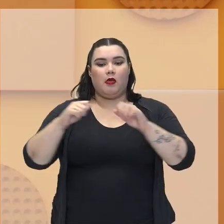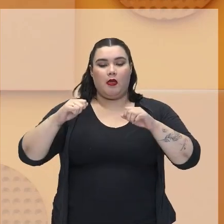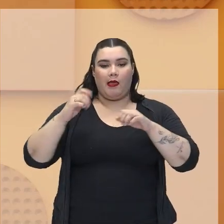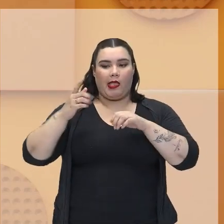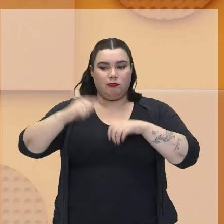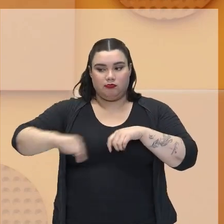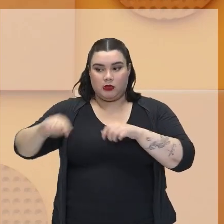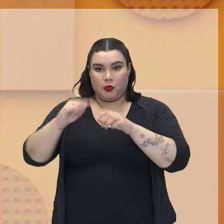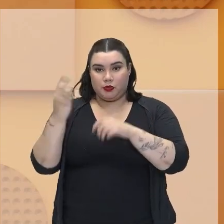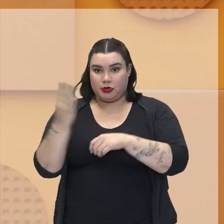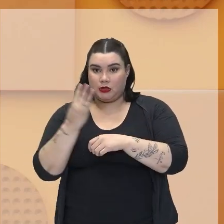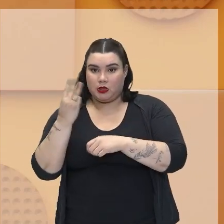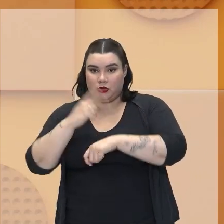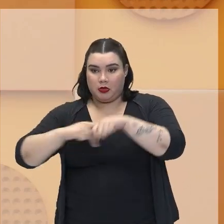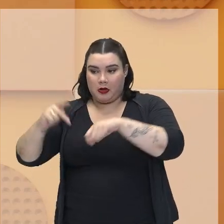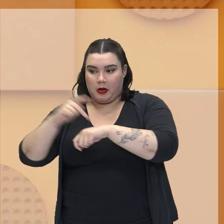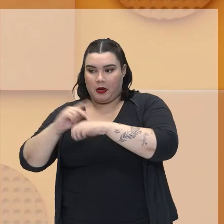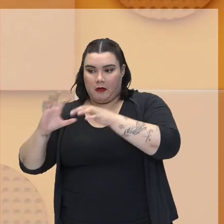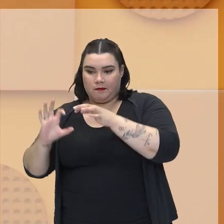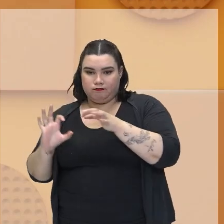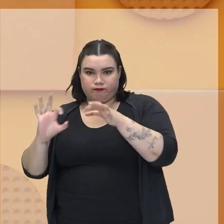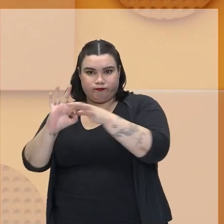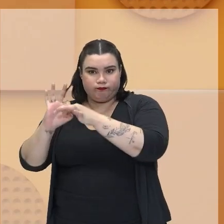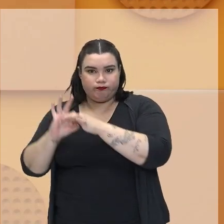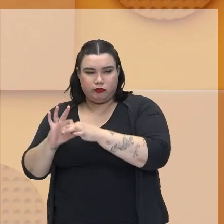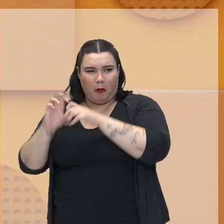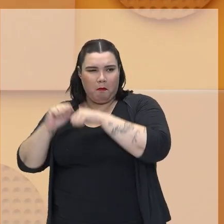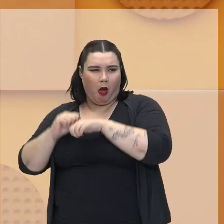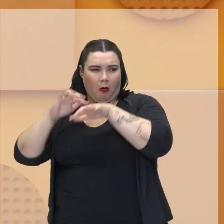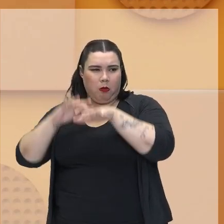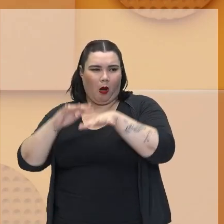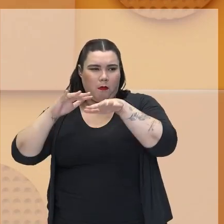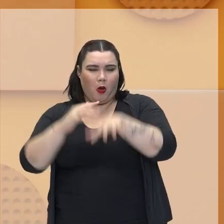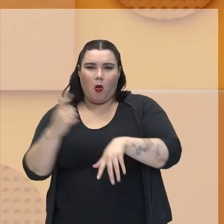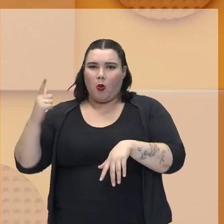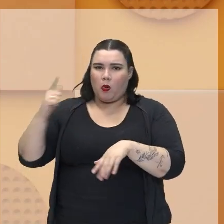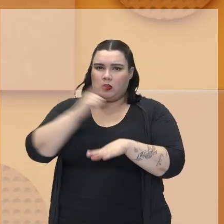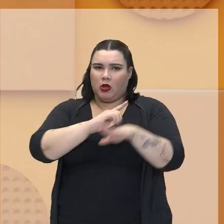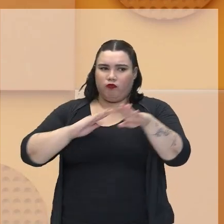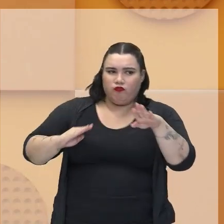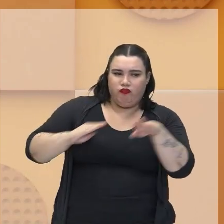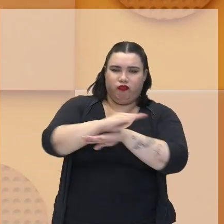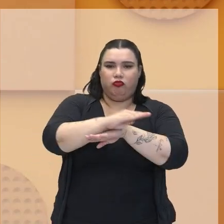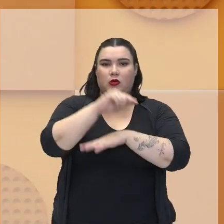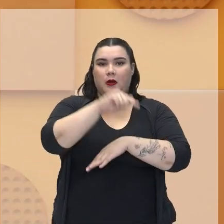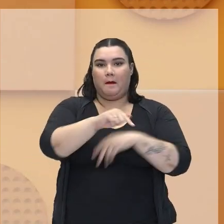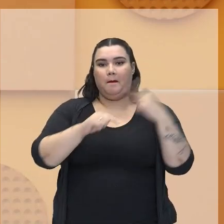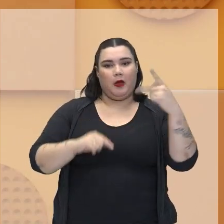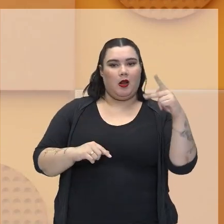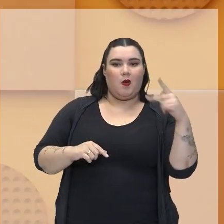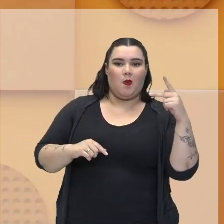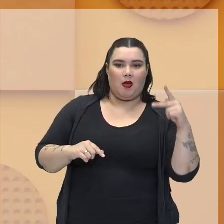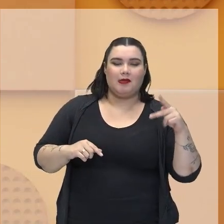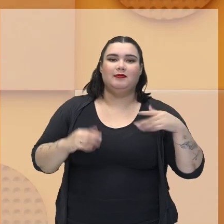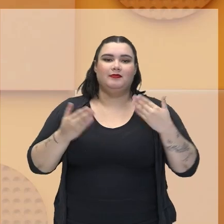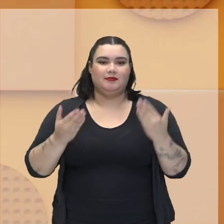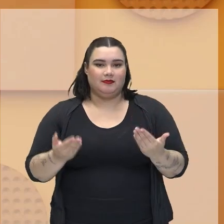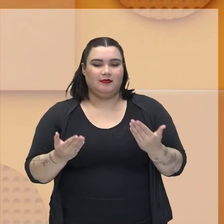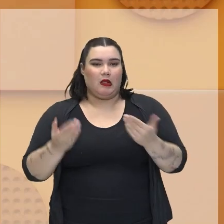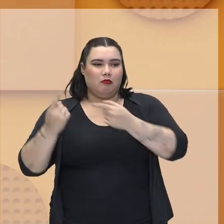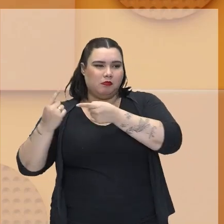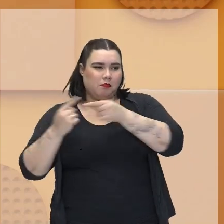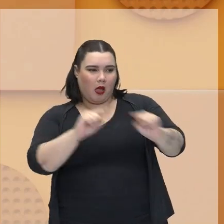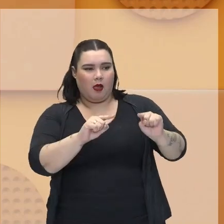paraguaio através de várias excursões, de várias batalhas, Batalha do Tororó, Batalha do Tuiuti e várias outras batalhas contra o exército